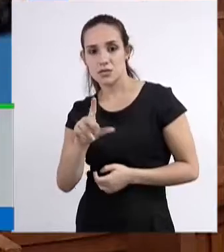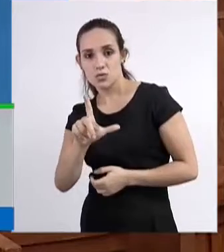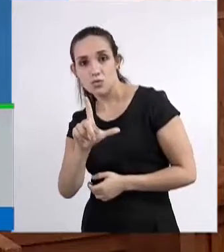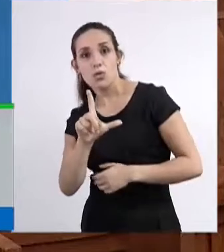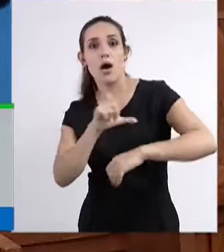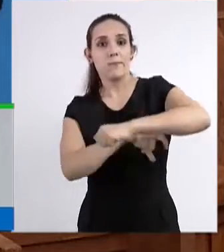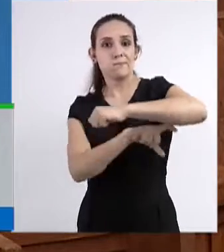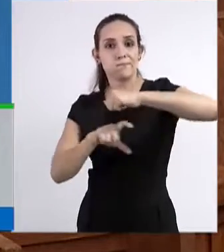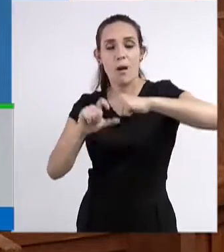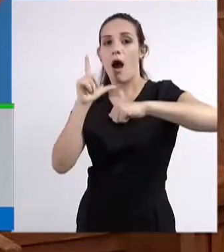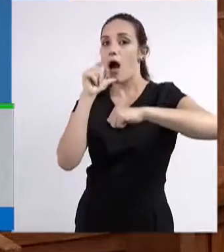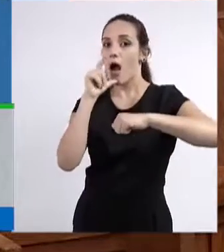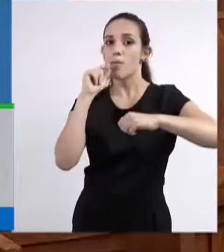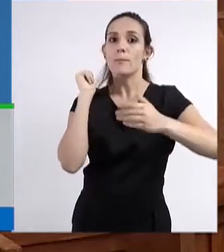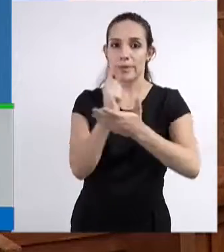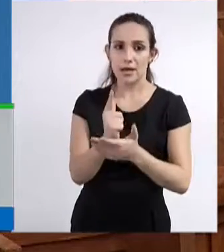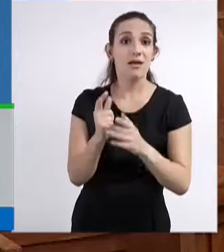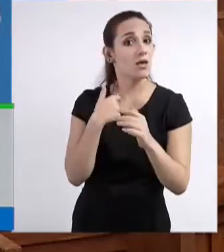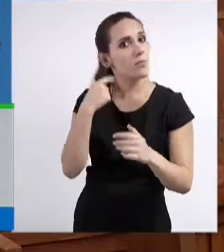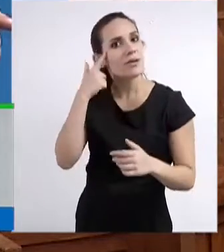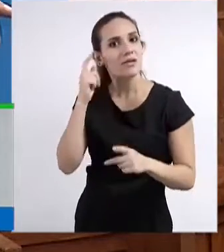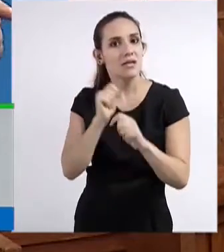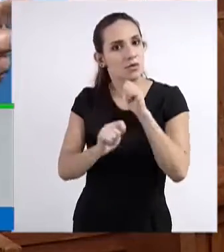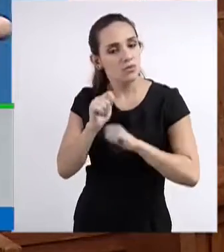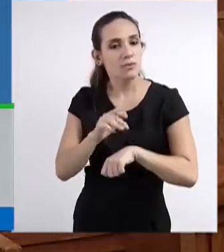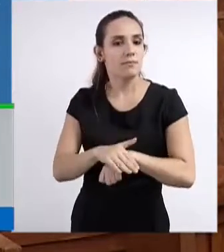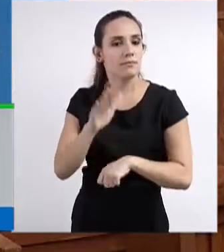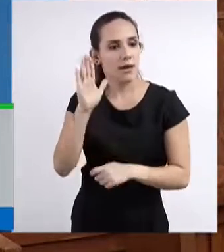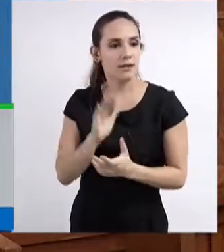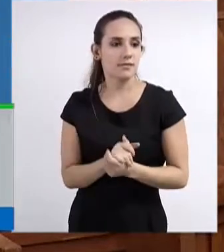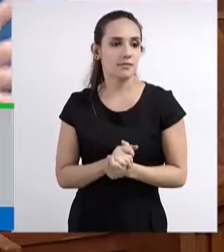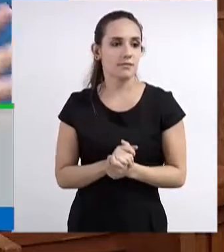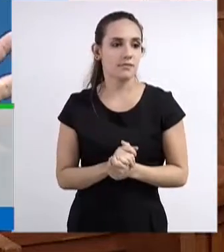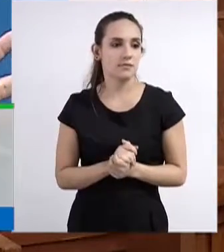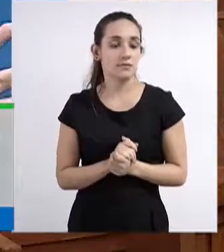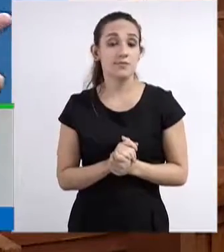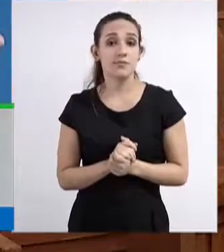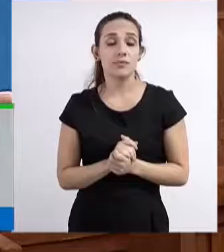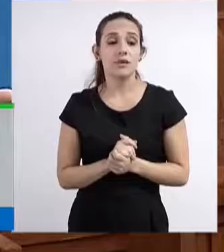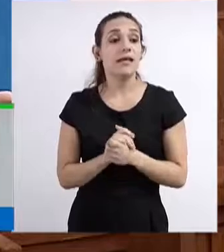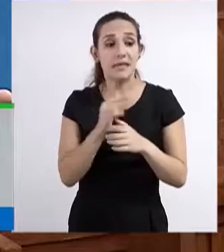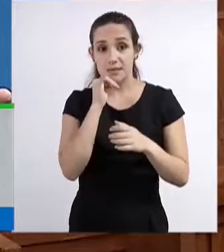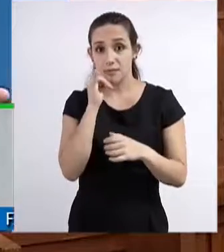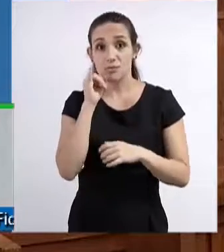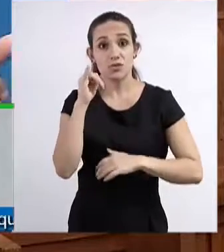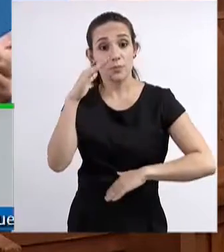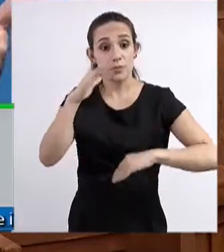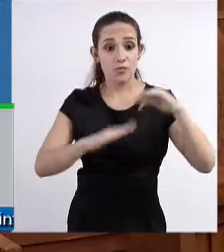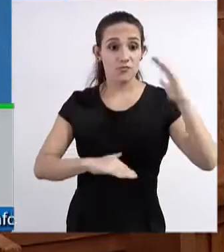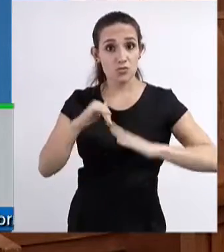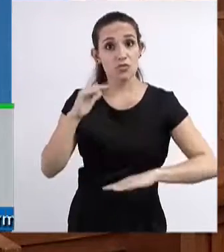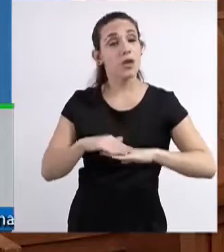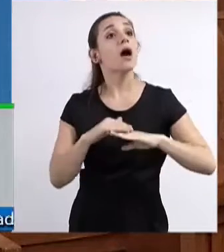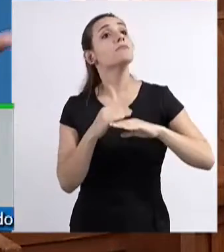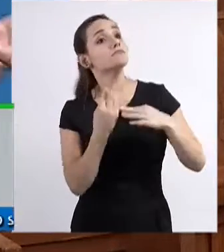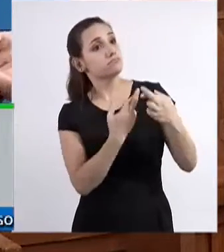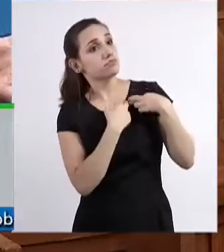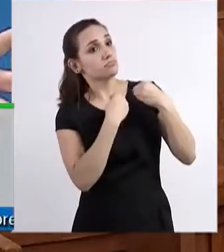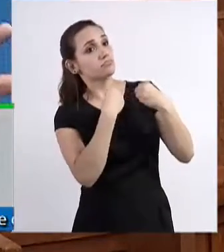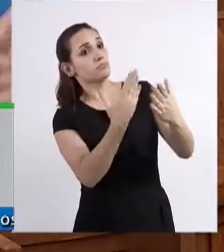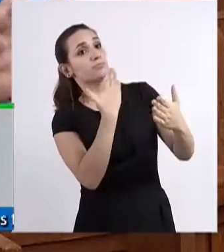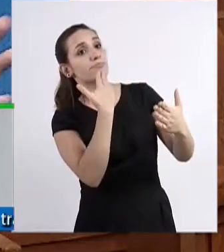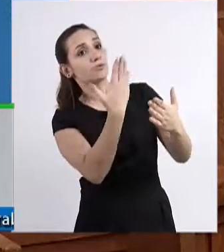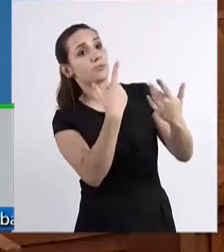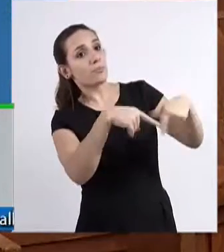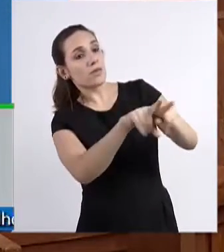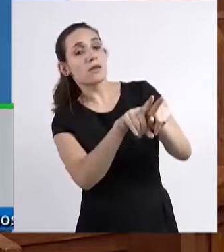dentro das aldeias. Eu acho que seria mais econômico, mais viável você profissionalizar esse serviço e ter a